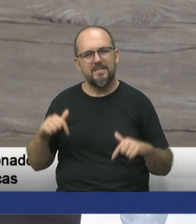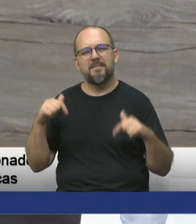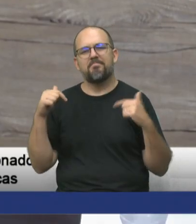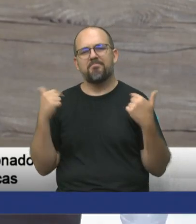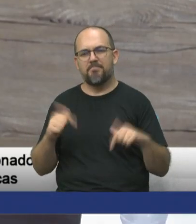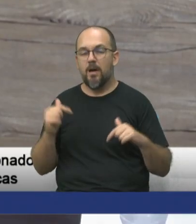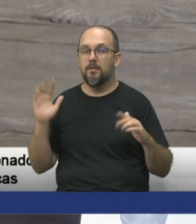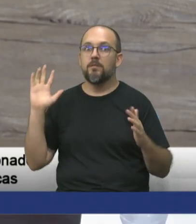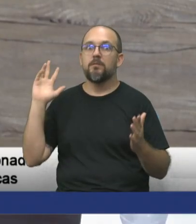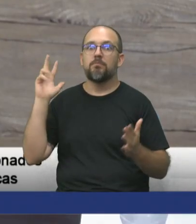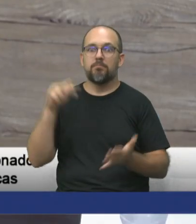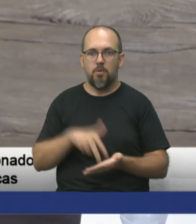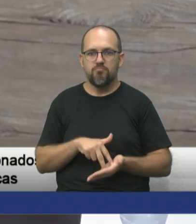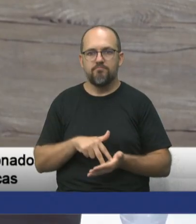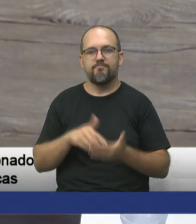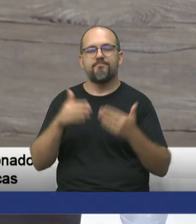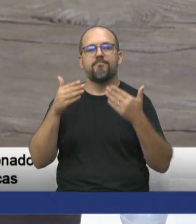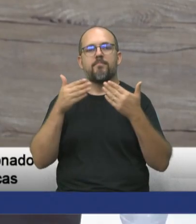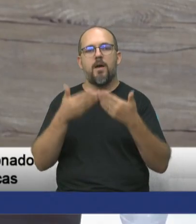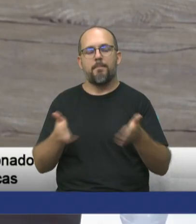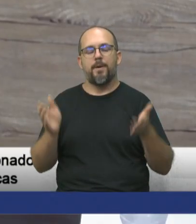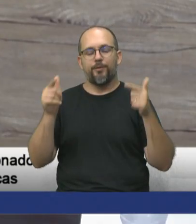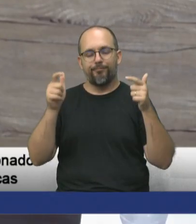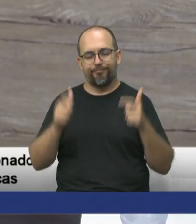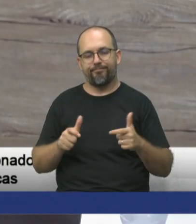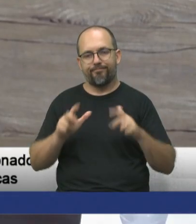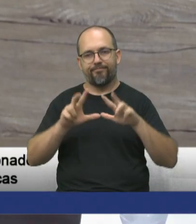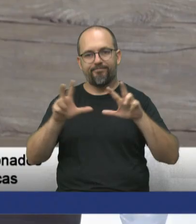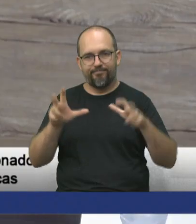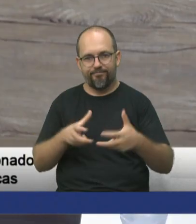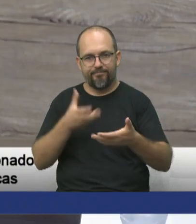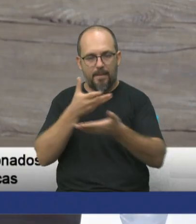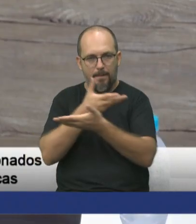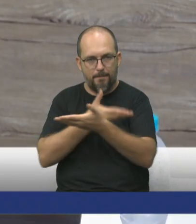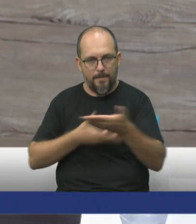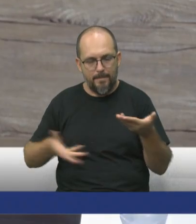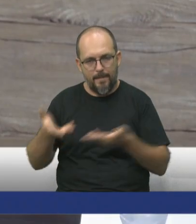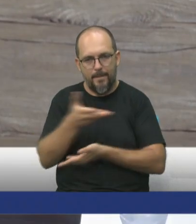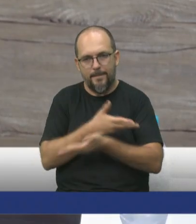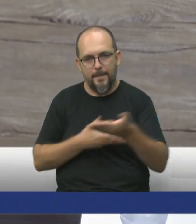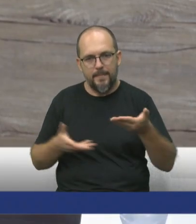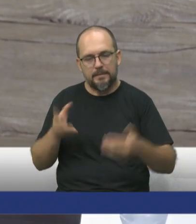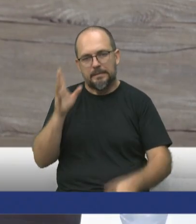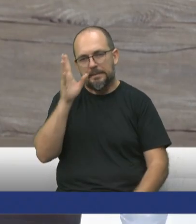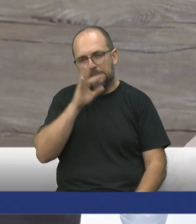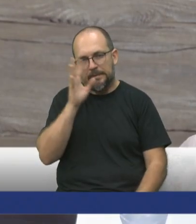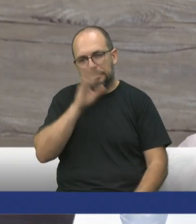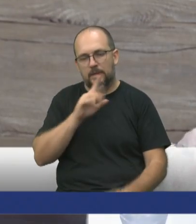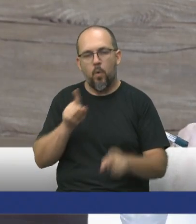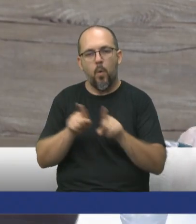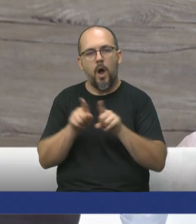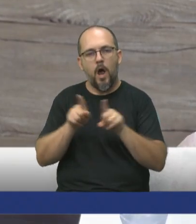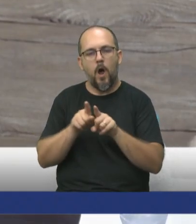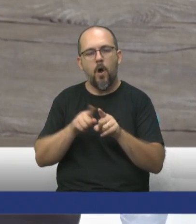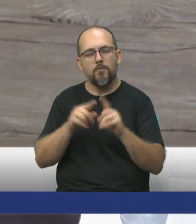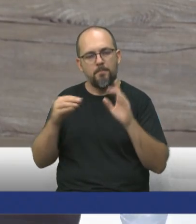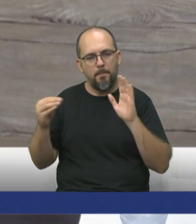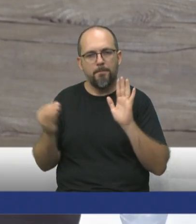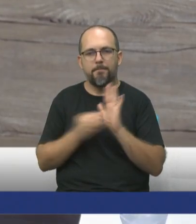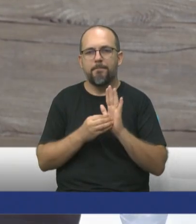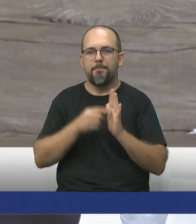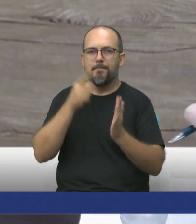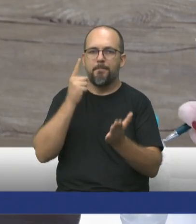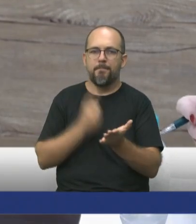ainda esta Casa de Lei se abre para fazer a discussão e a marcação também, na verdade,